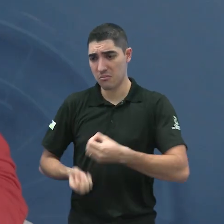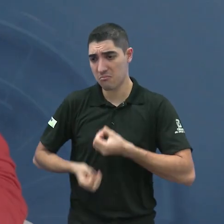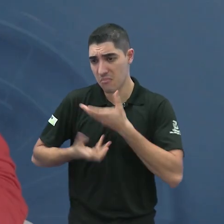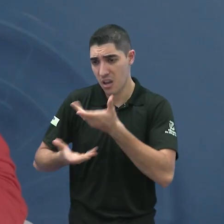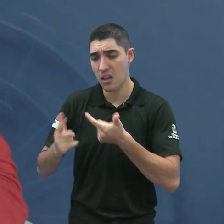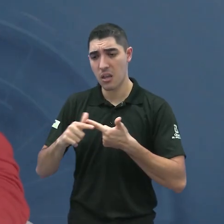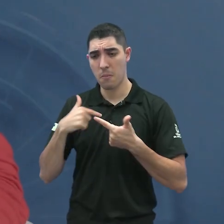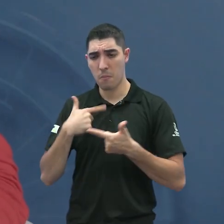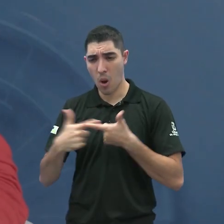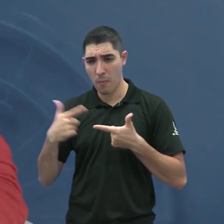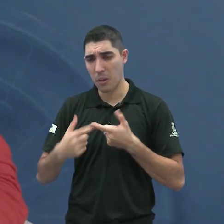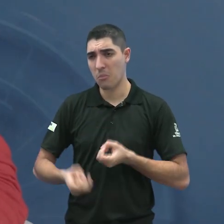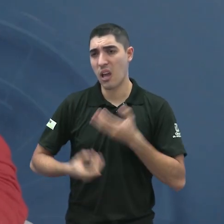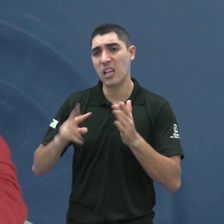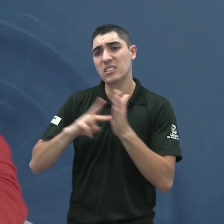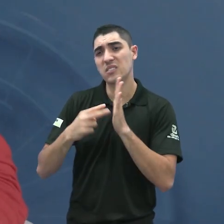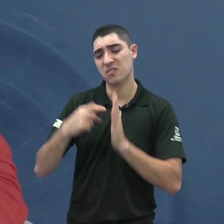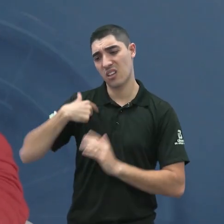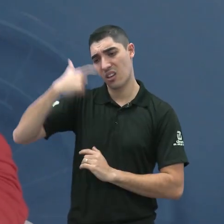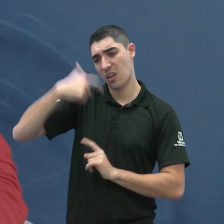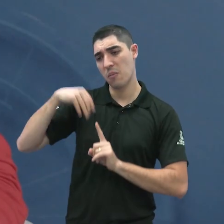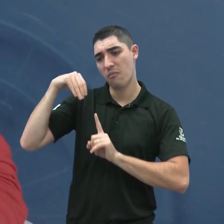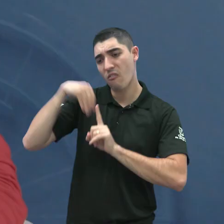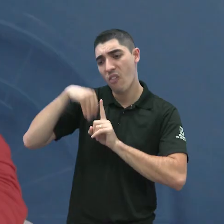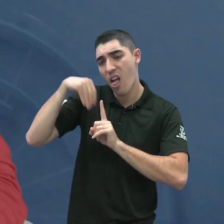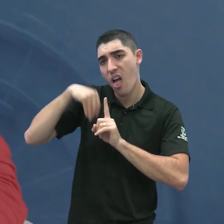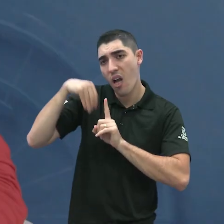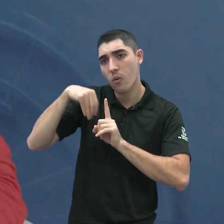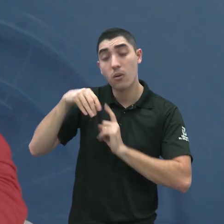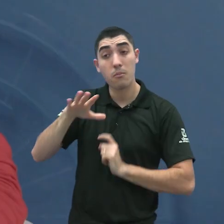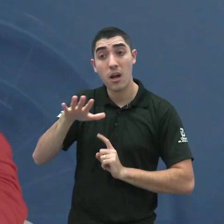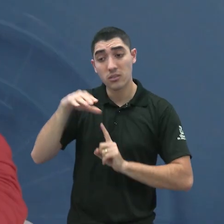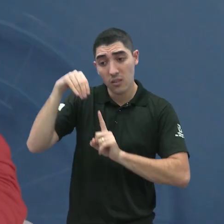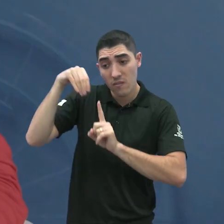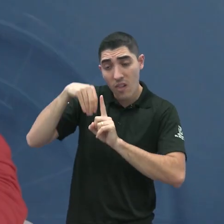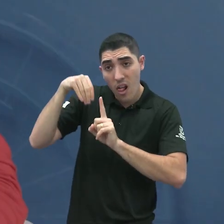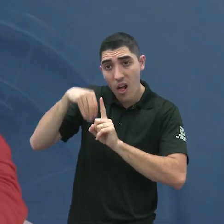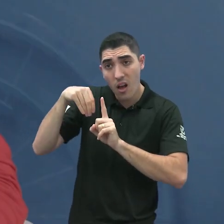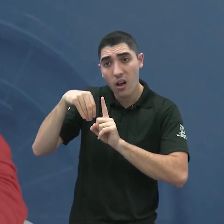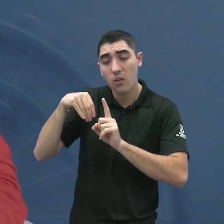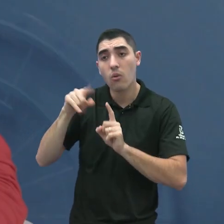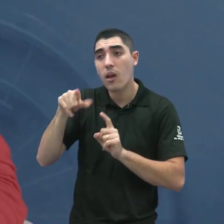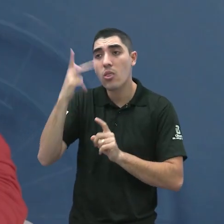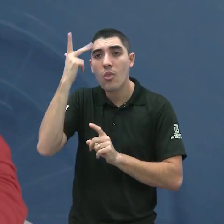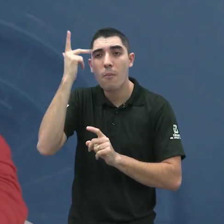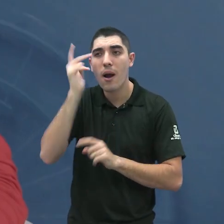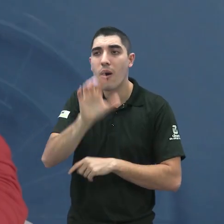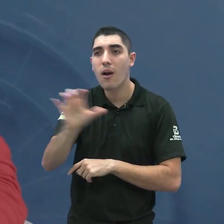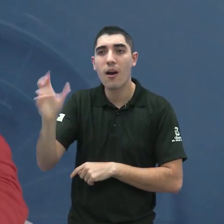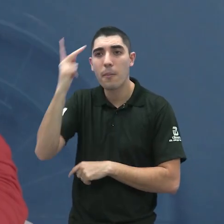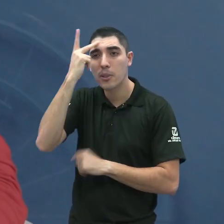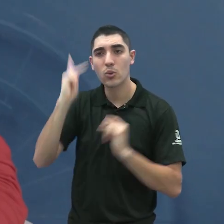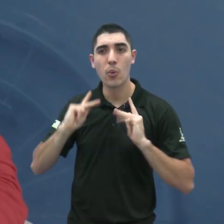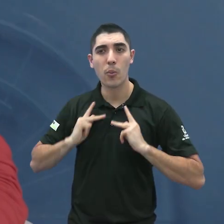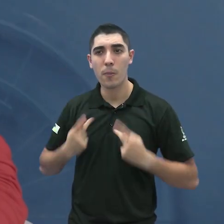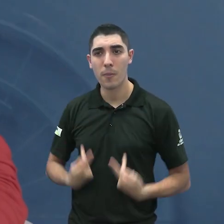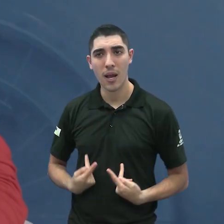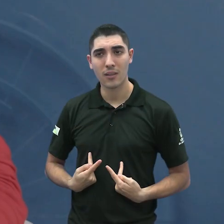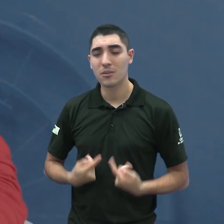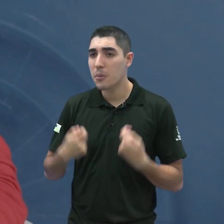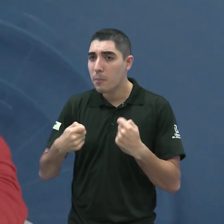dificuldade é mostrar vulnerabilidade, mas a vulnerabilidade é um traço da experiência humana. Então, isso precisa